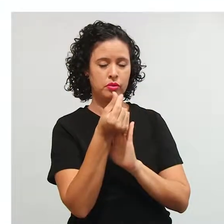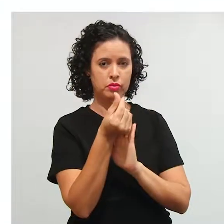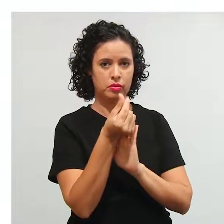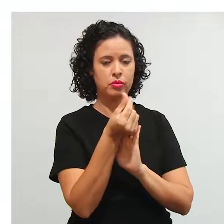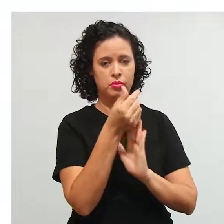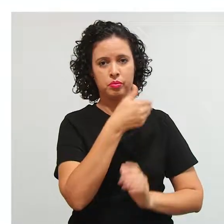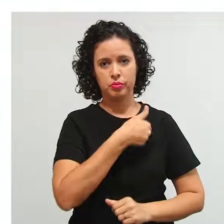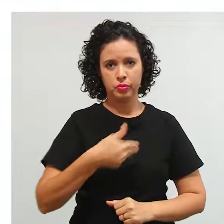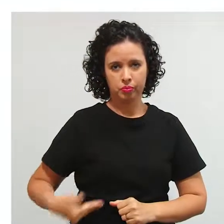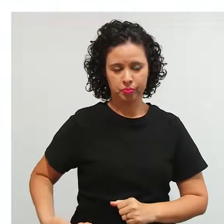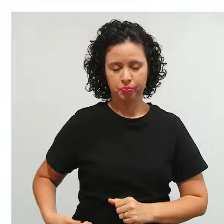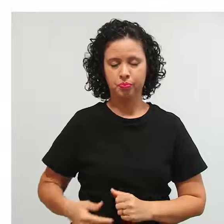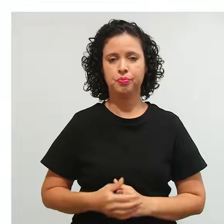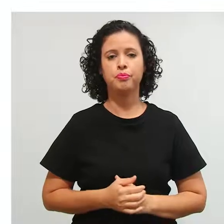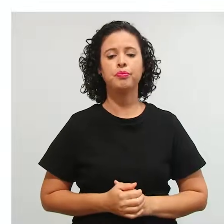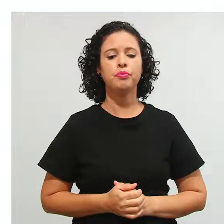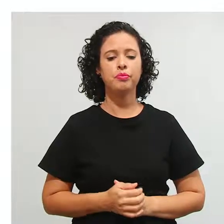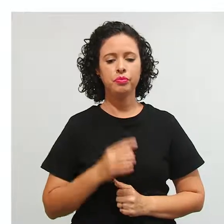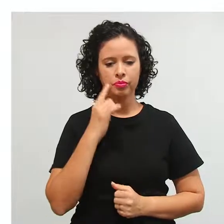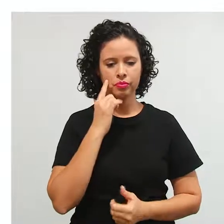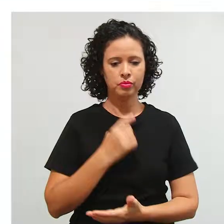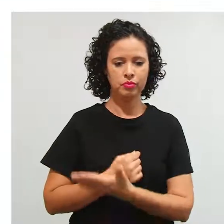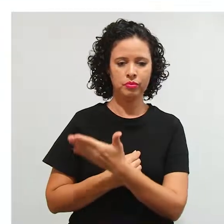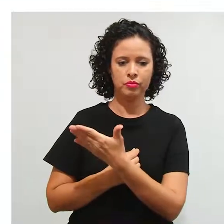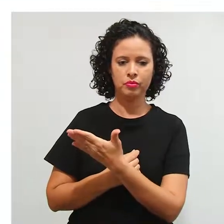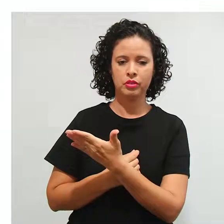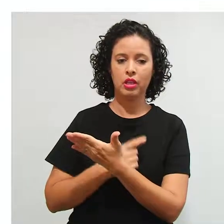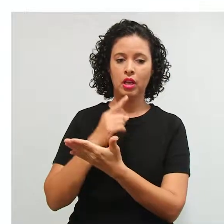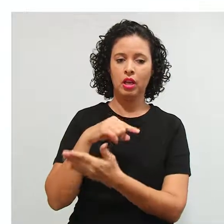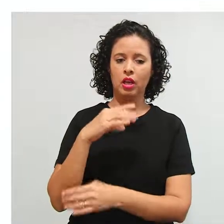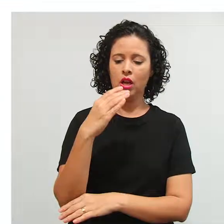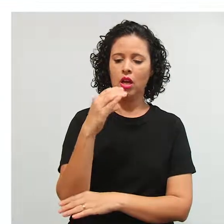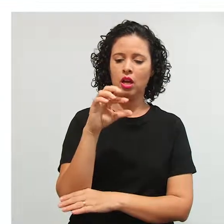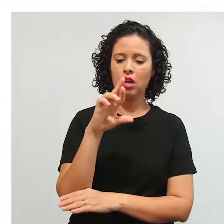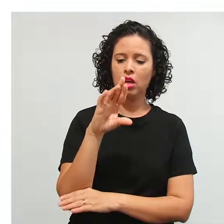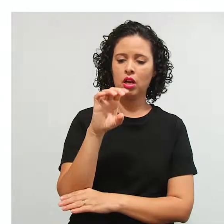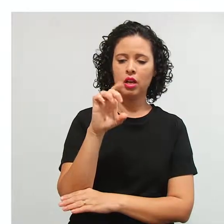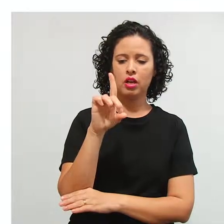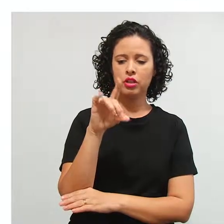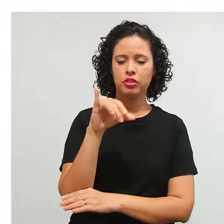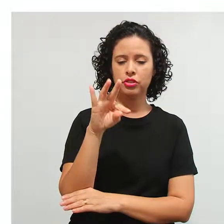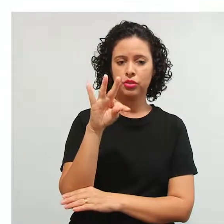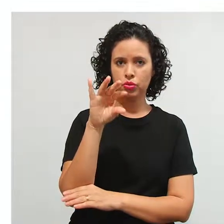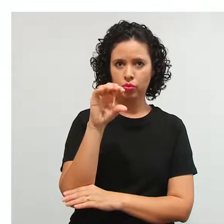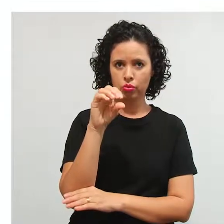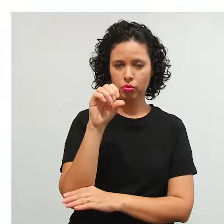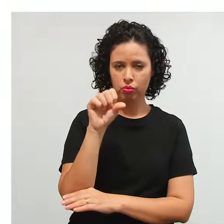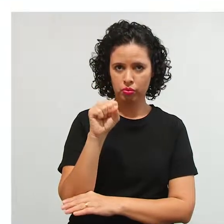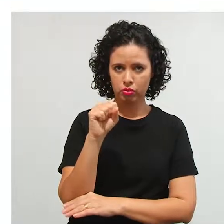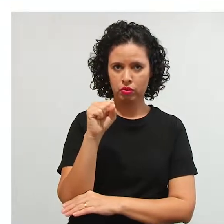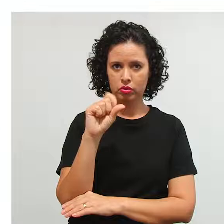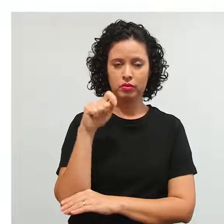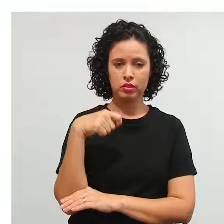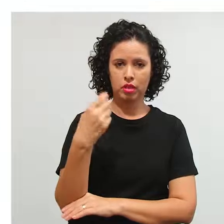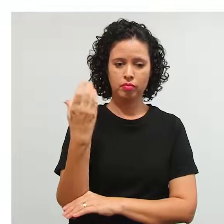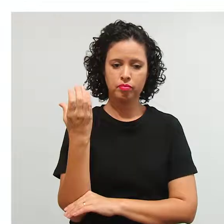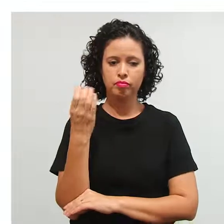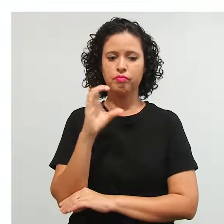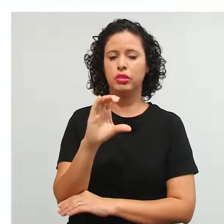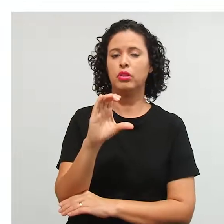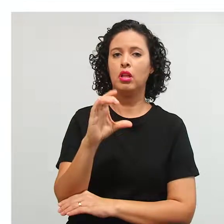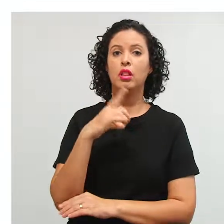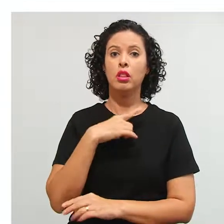lá. Vamos falar um pouquinho de créditos orçamentários. Então nós temos dois tipos